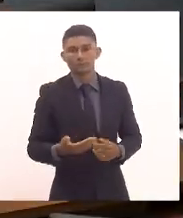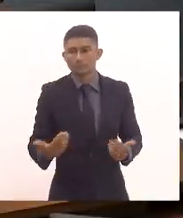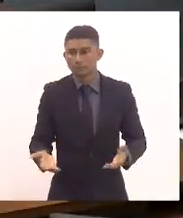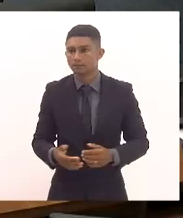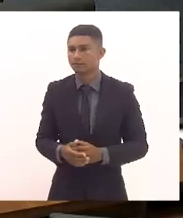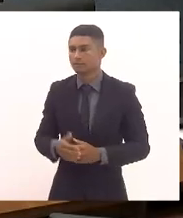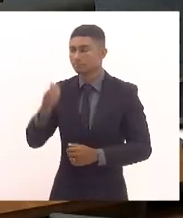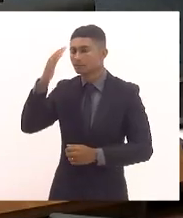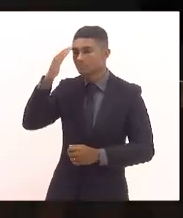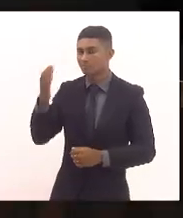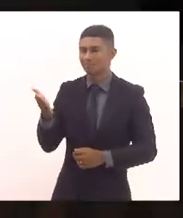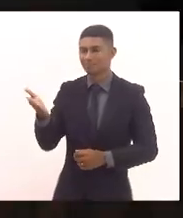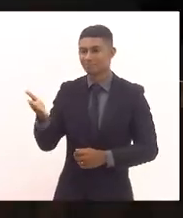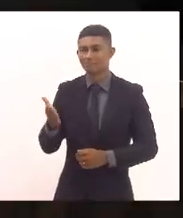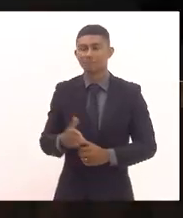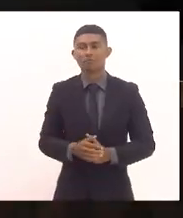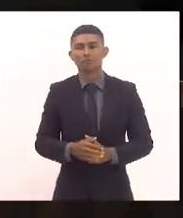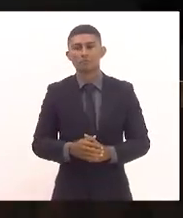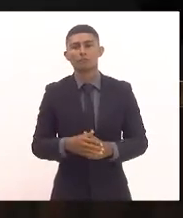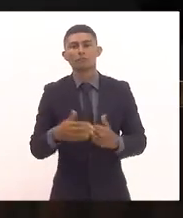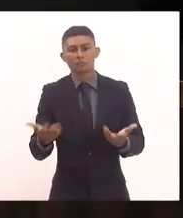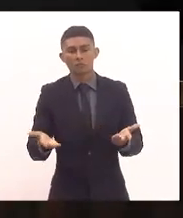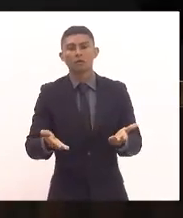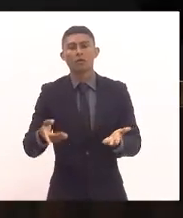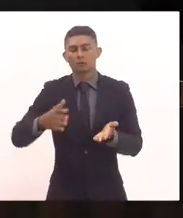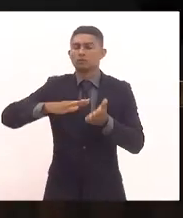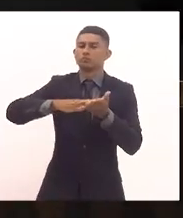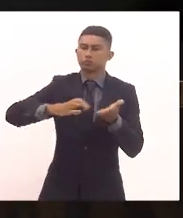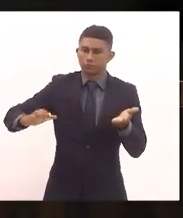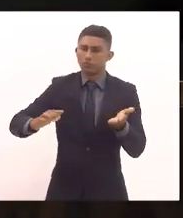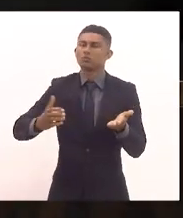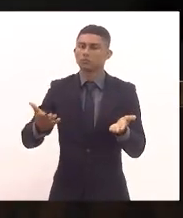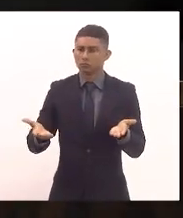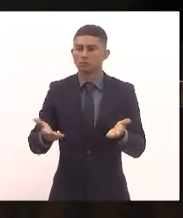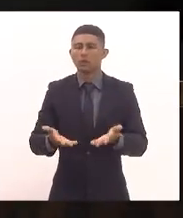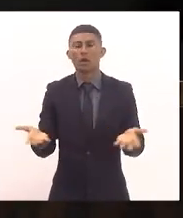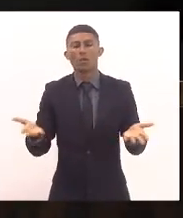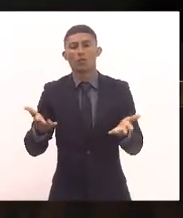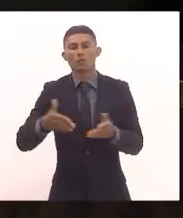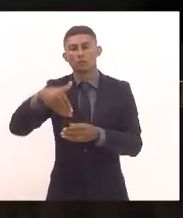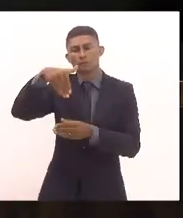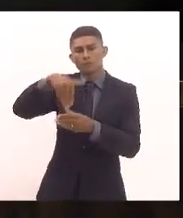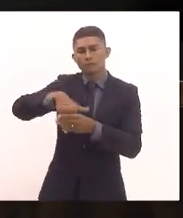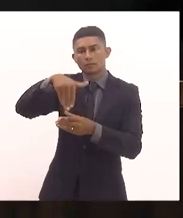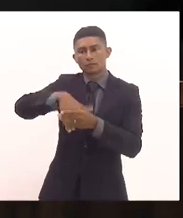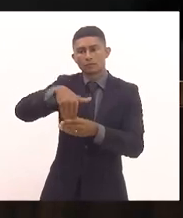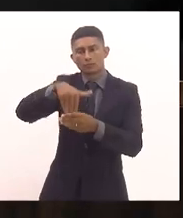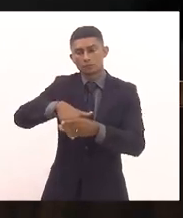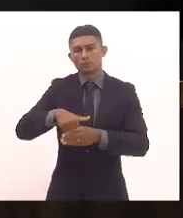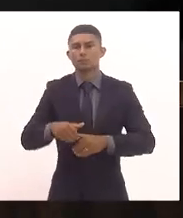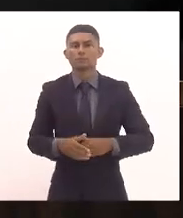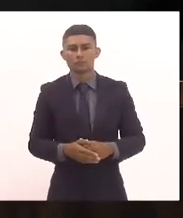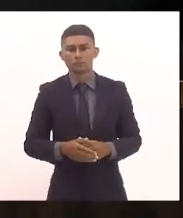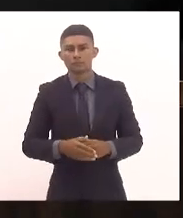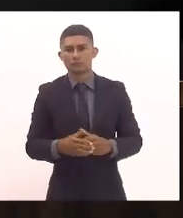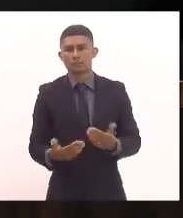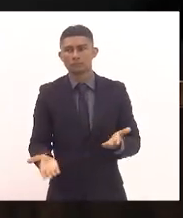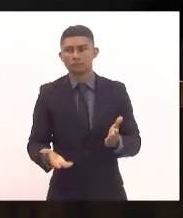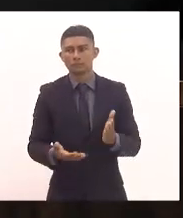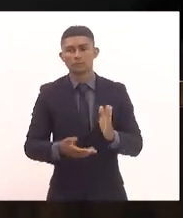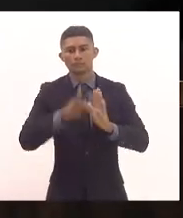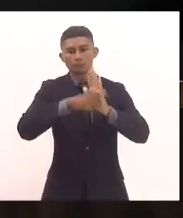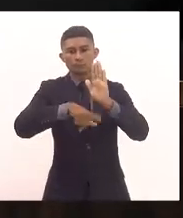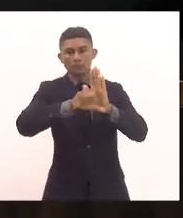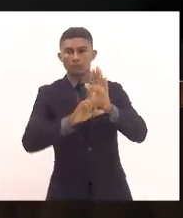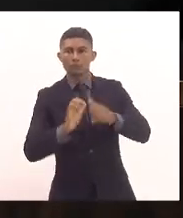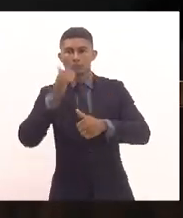deputada Renata Souza. O destaque foi retirado. Em votação, o substitutivo da CCJ